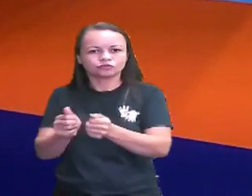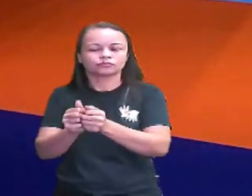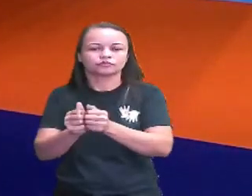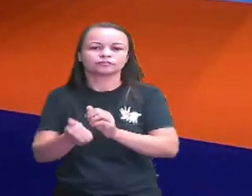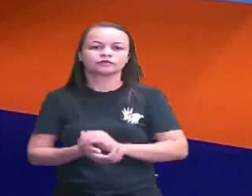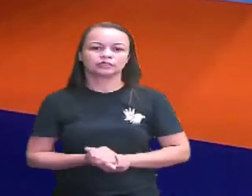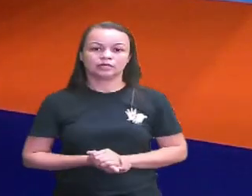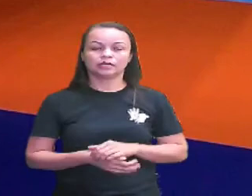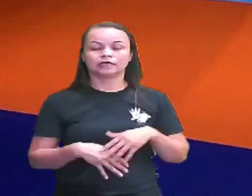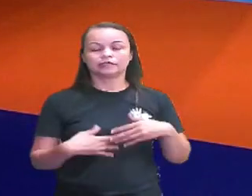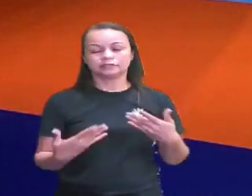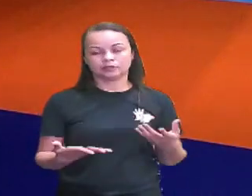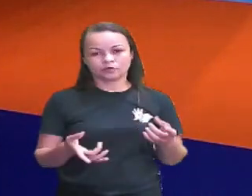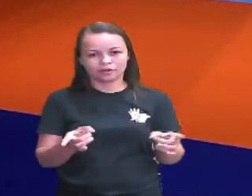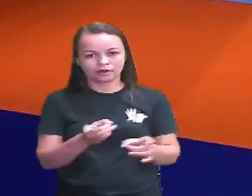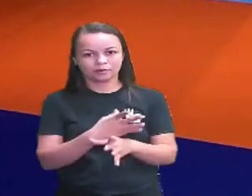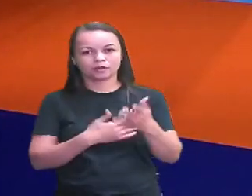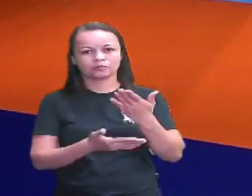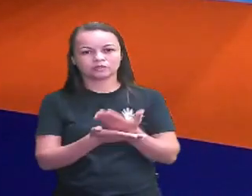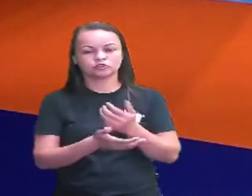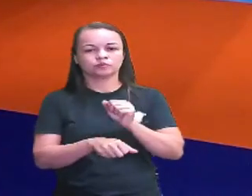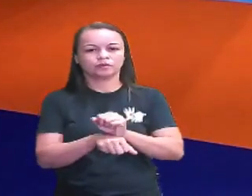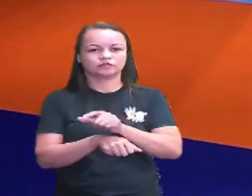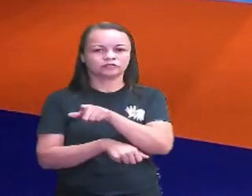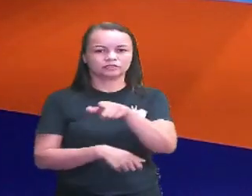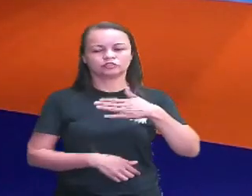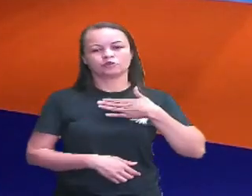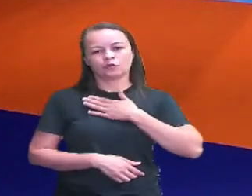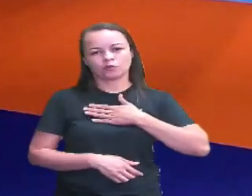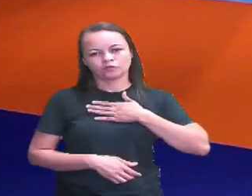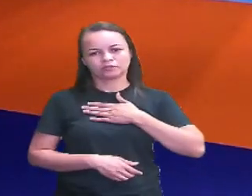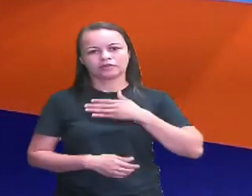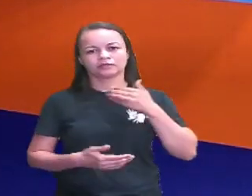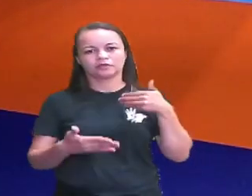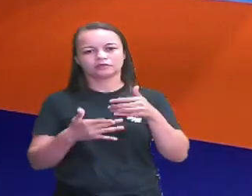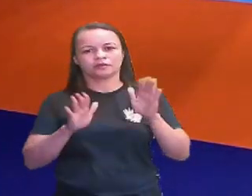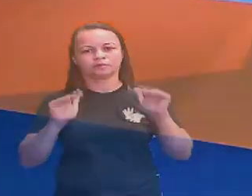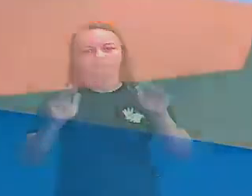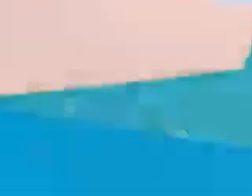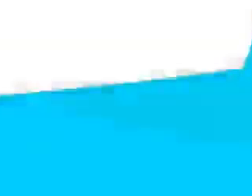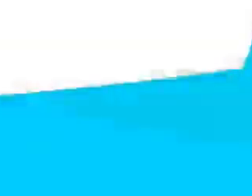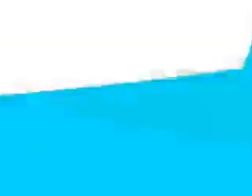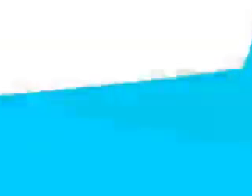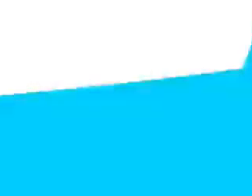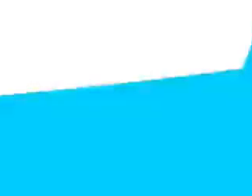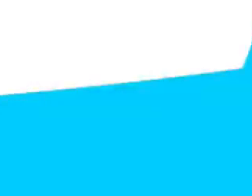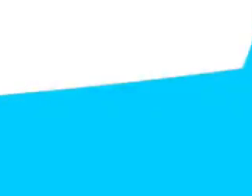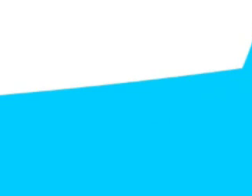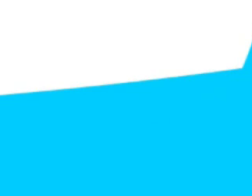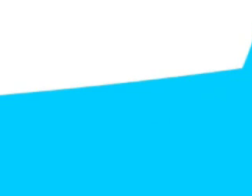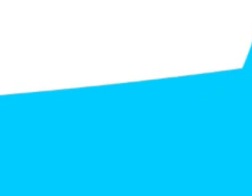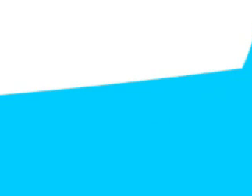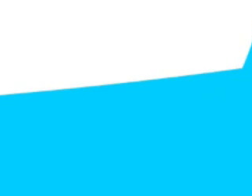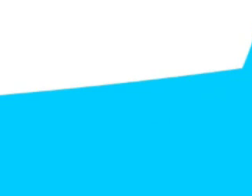aula aqui, imperialismo. Espero que vocês tenham gostado e até a próxima.